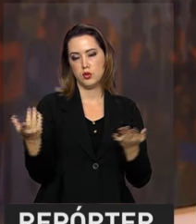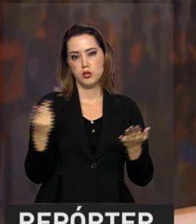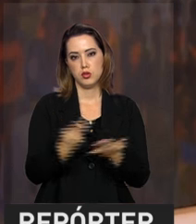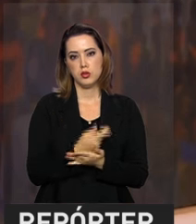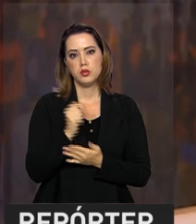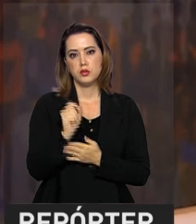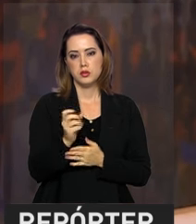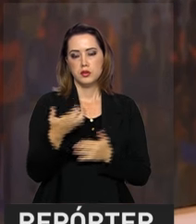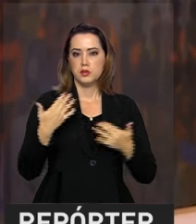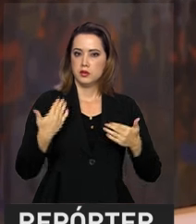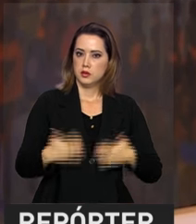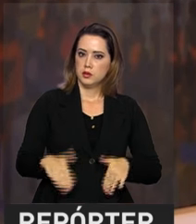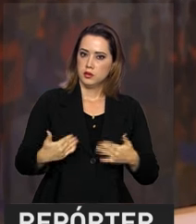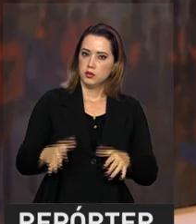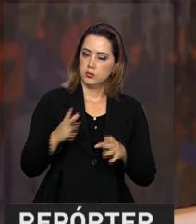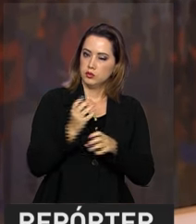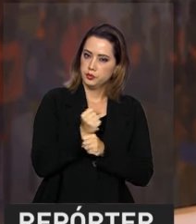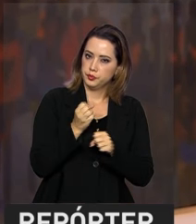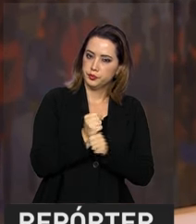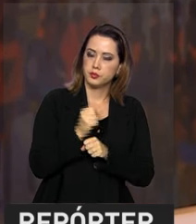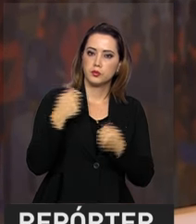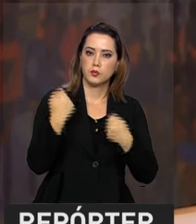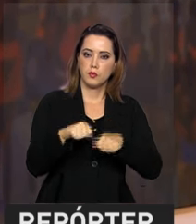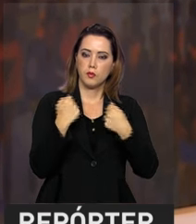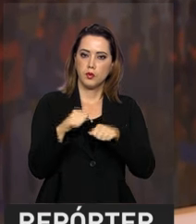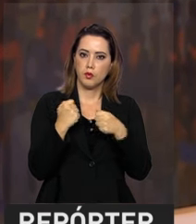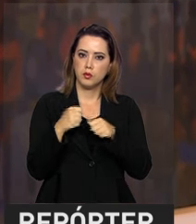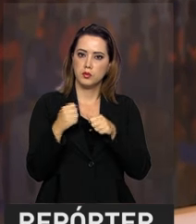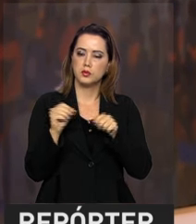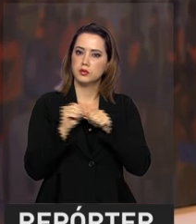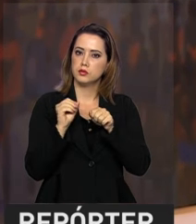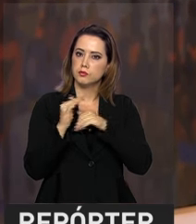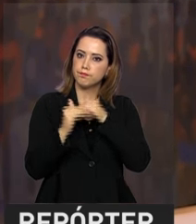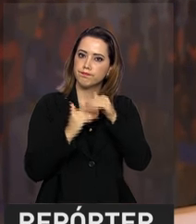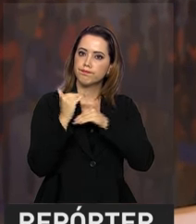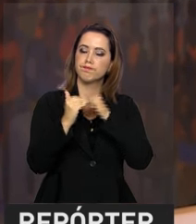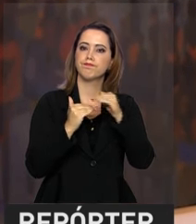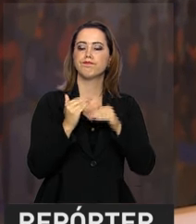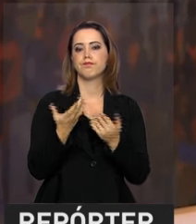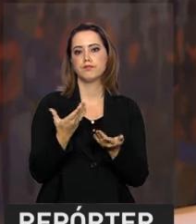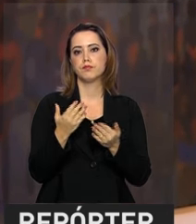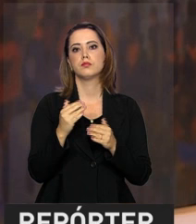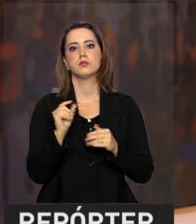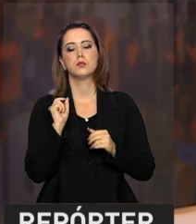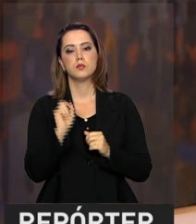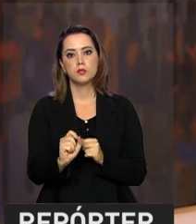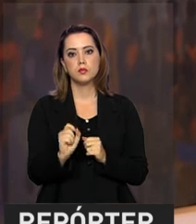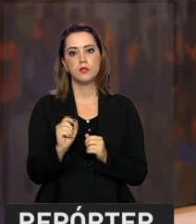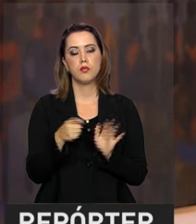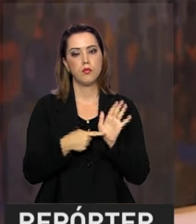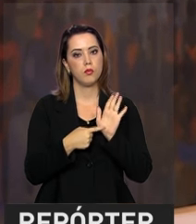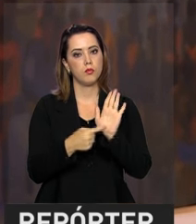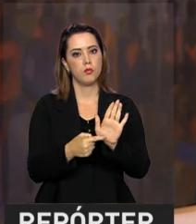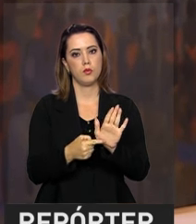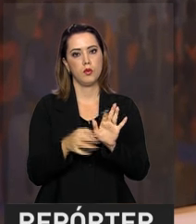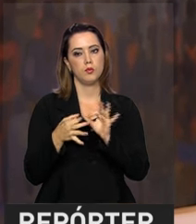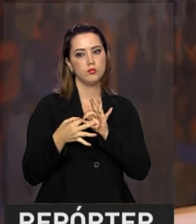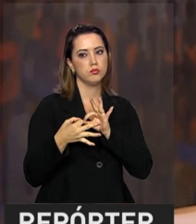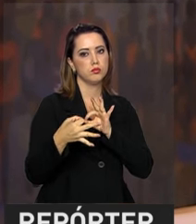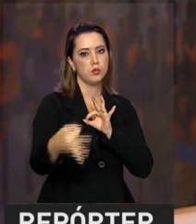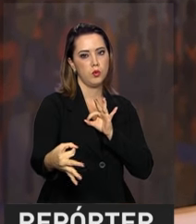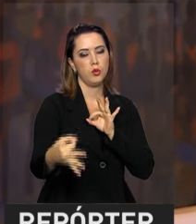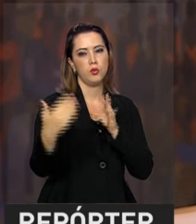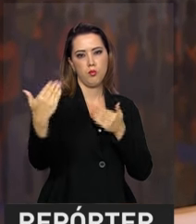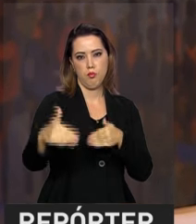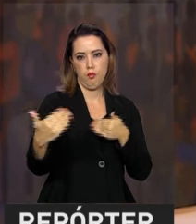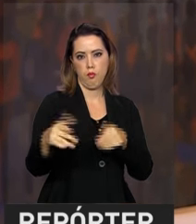das contas públicas do Brasil precisam de ações estruturantes, ações que apresentem um projeto de longo prazo,